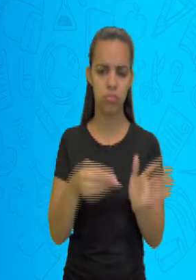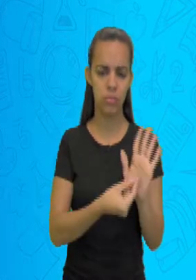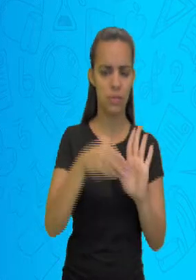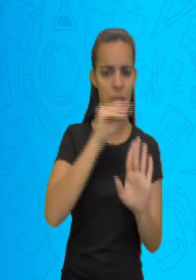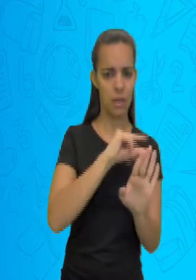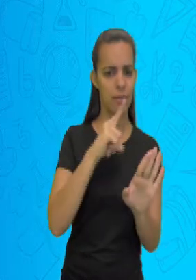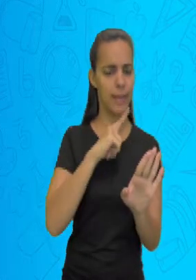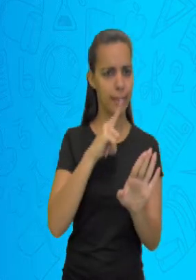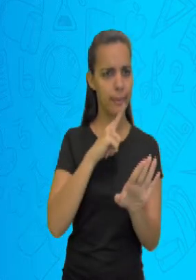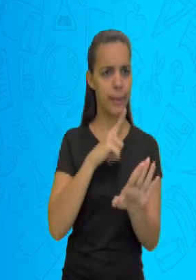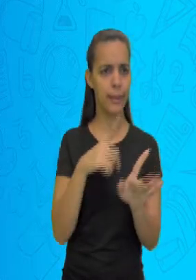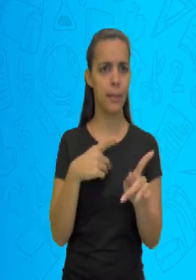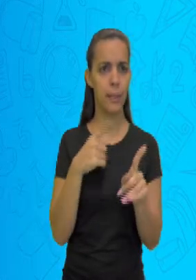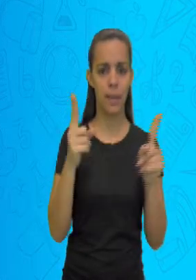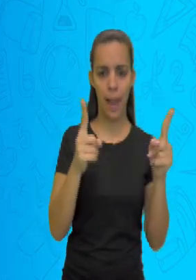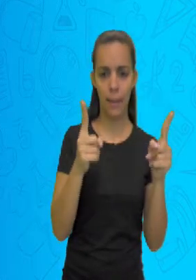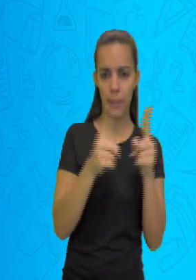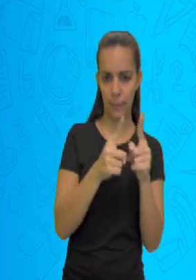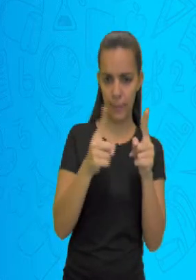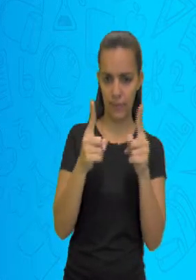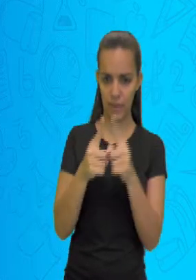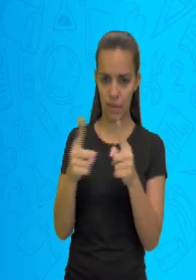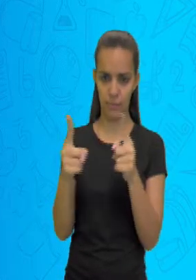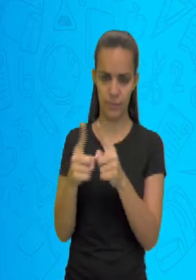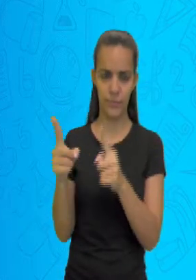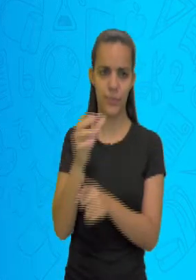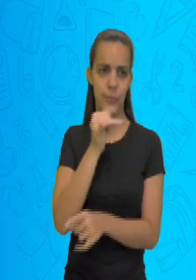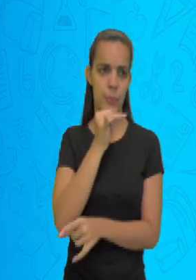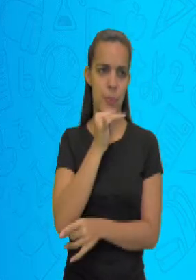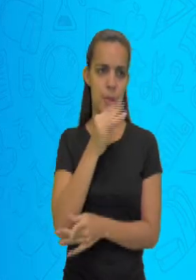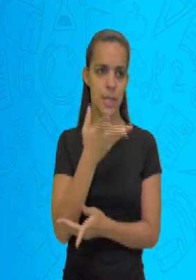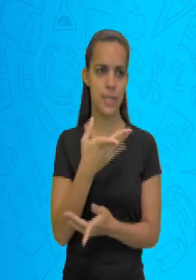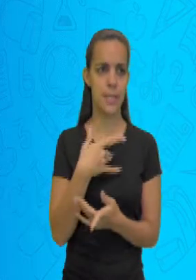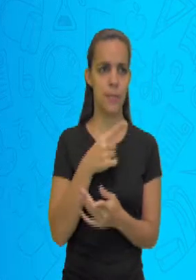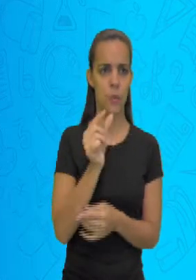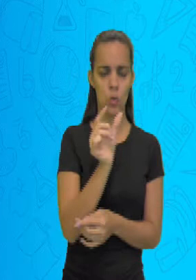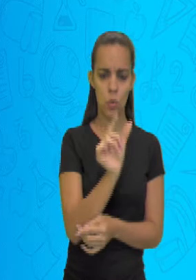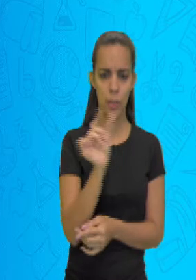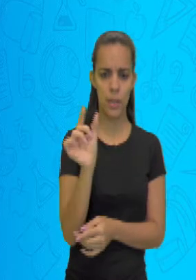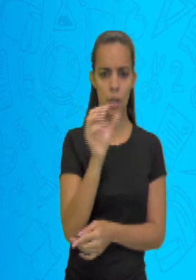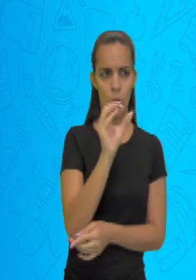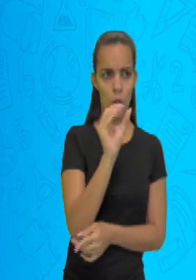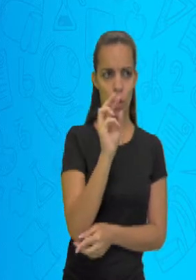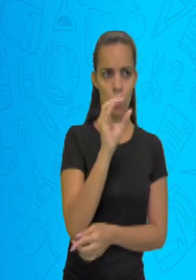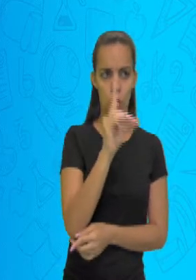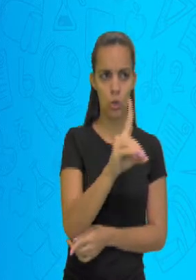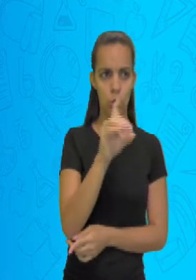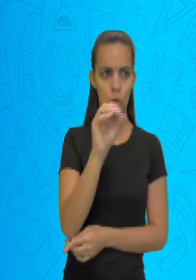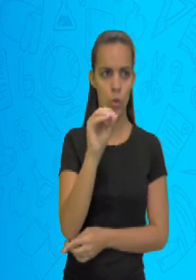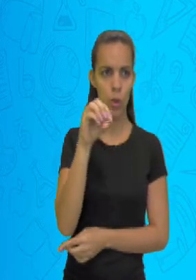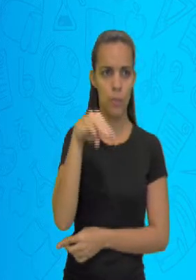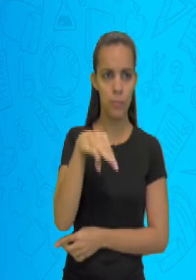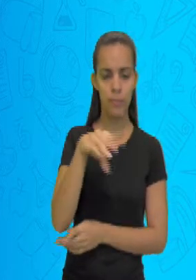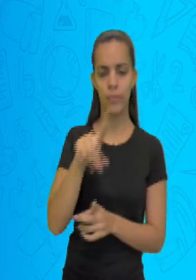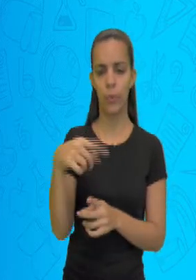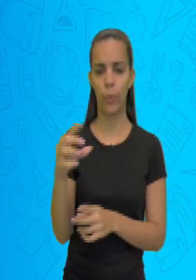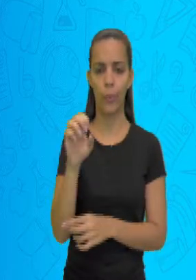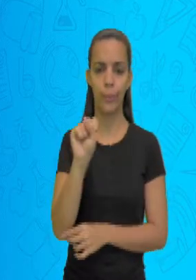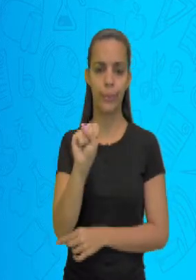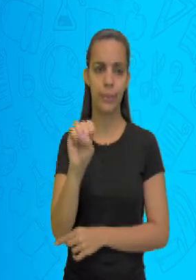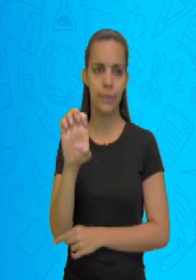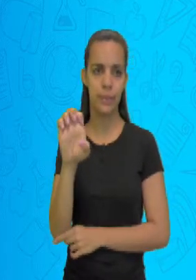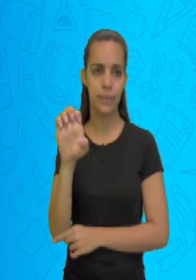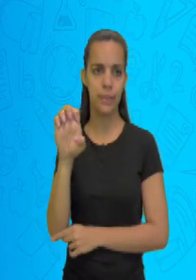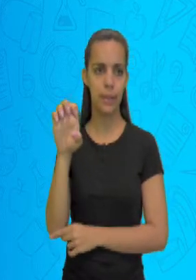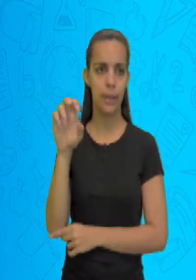encontra os nomes abreviados, só com o início, só com um pedacinho. Então, vocês também têm que saber olhar como que